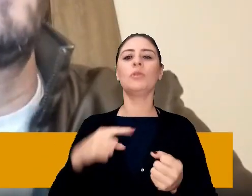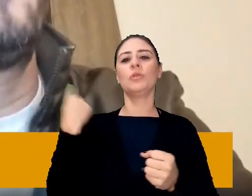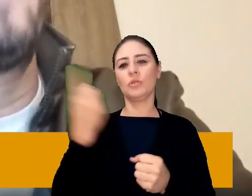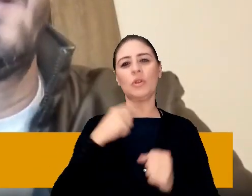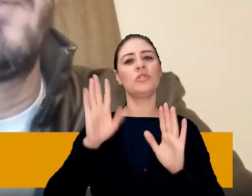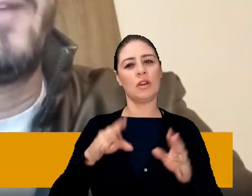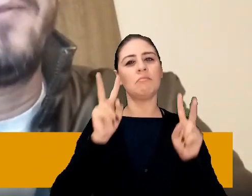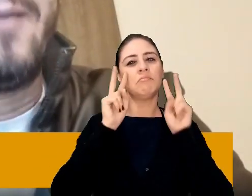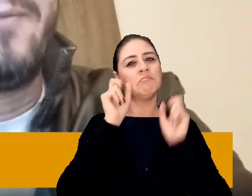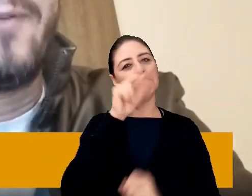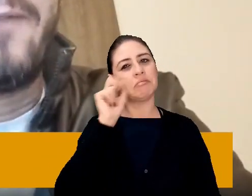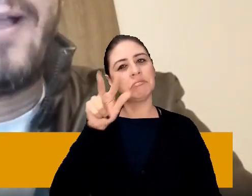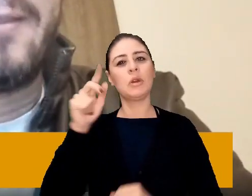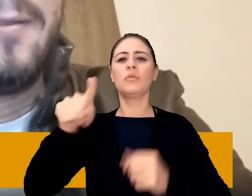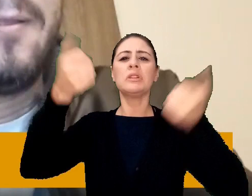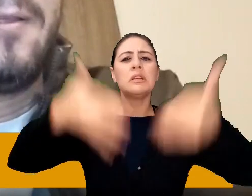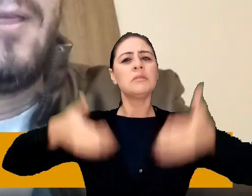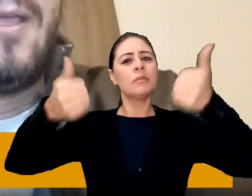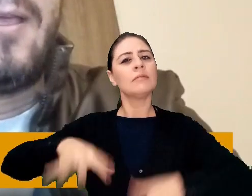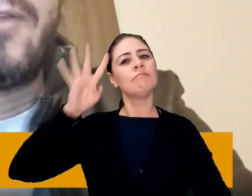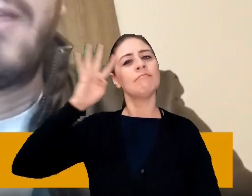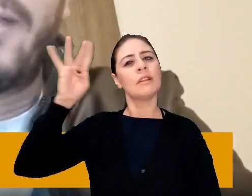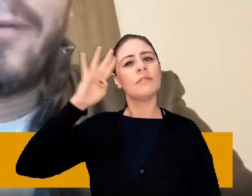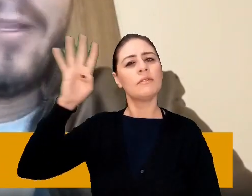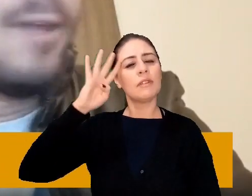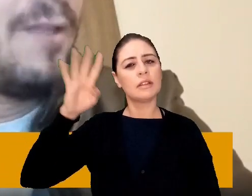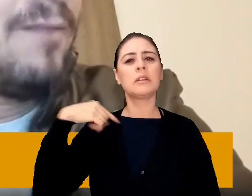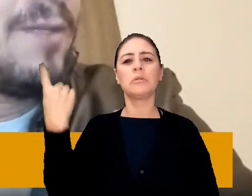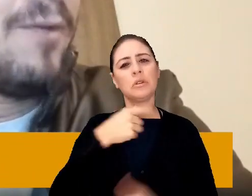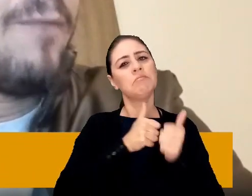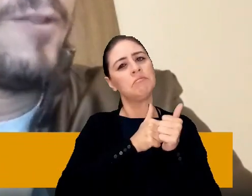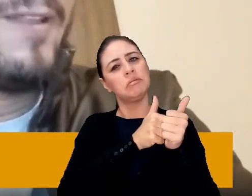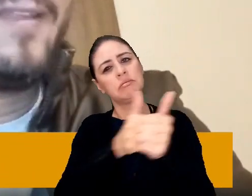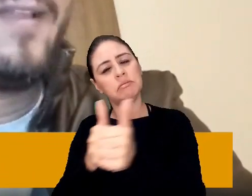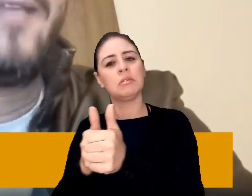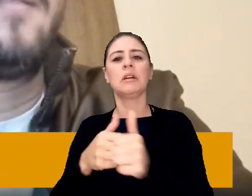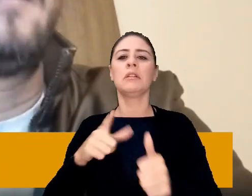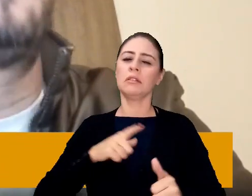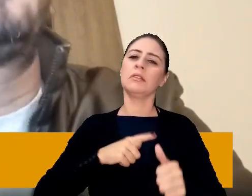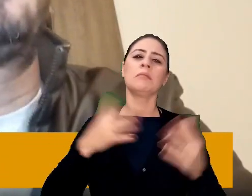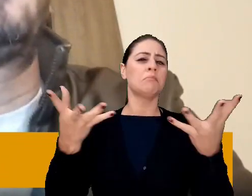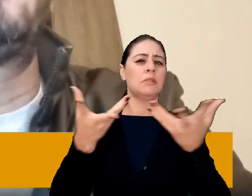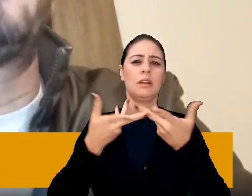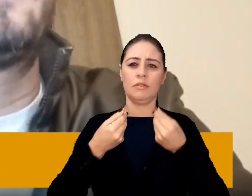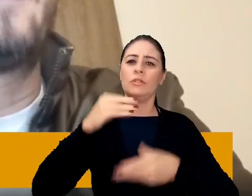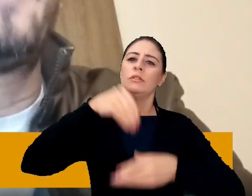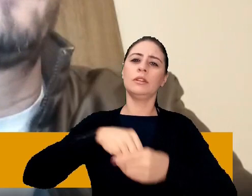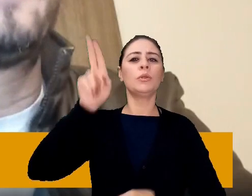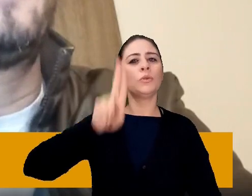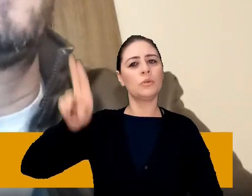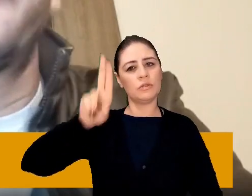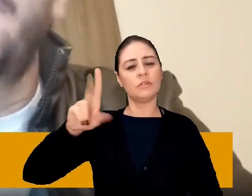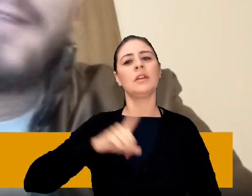vem acompanhando há um certo tempo as suas falas, suas reflexões. Eu acho assim, são reflexões excelentes. Na universidade